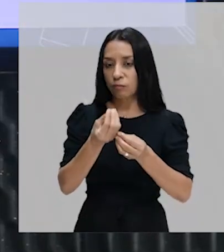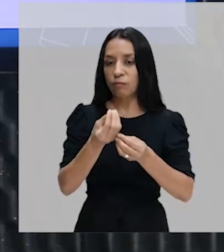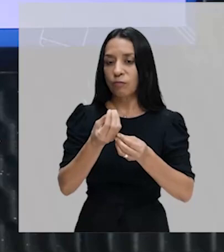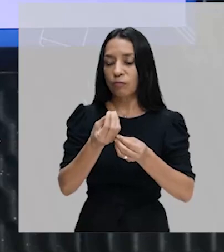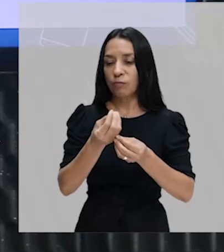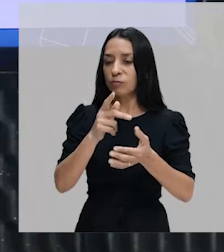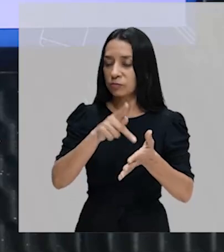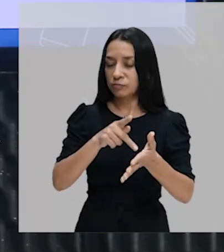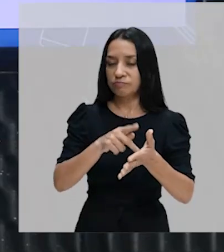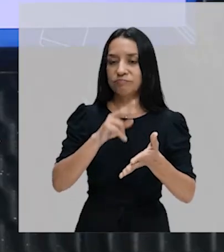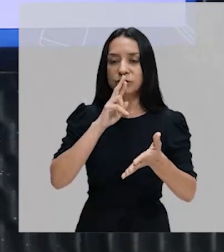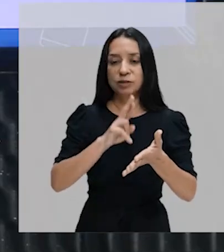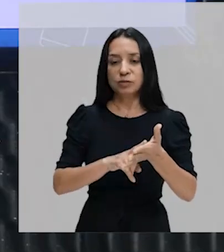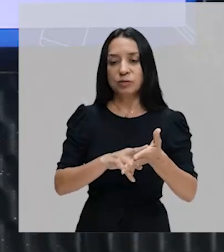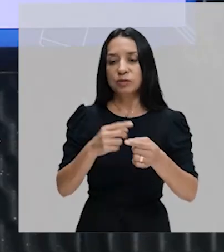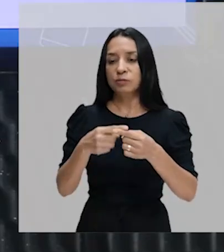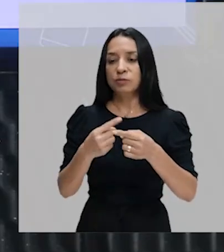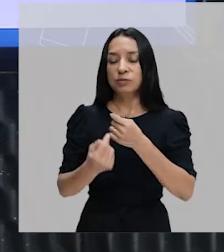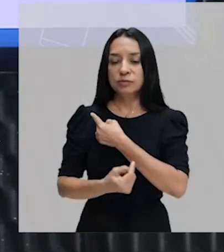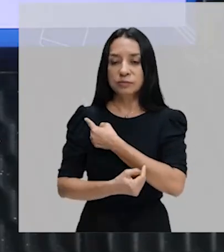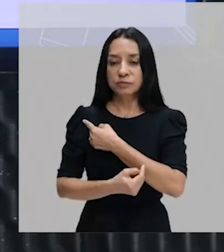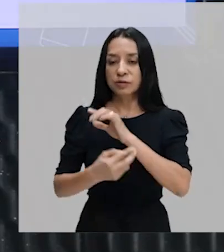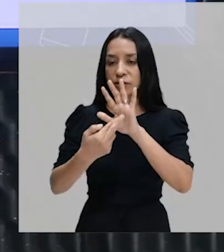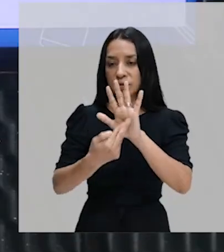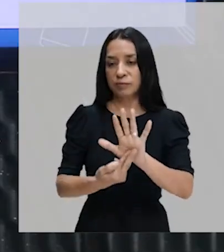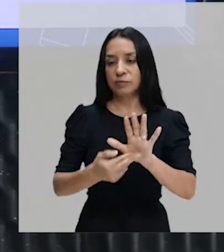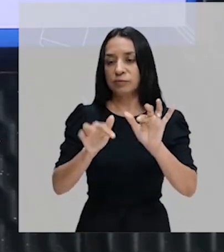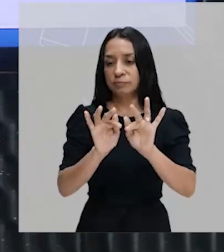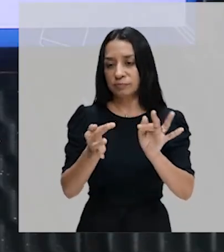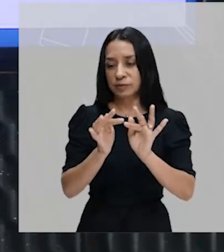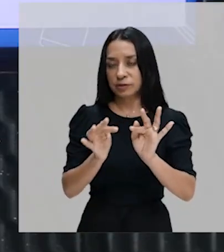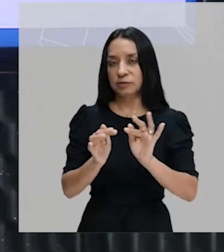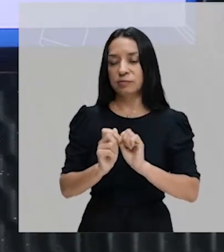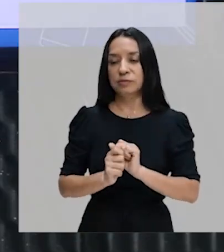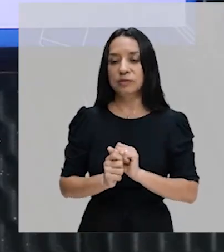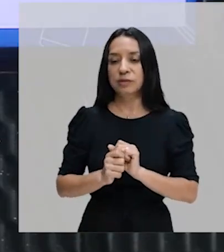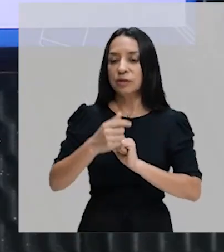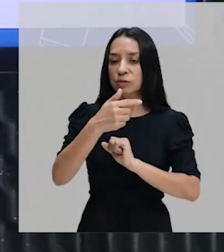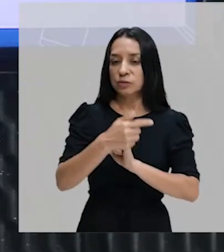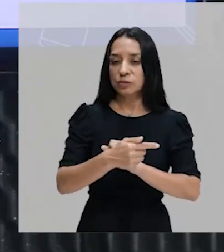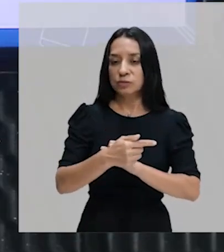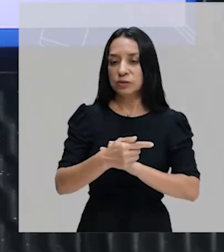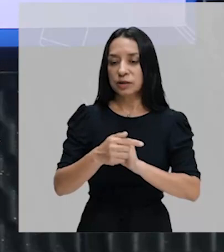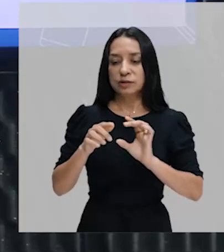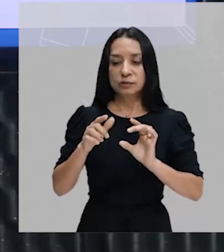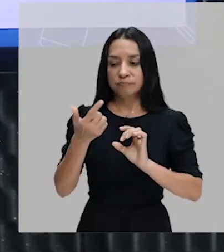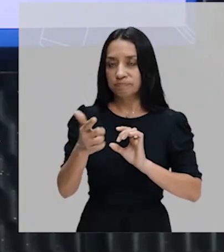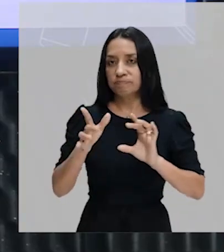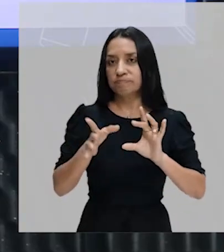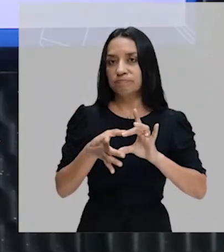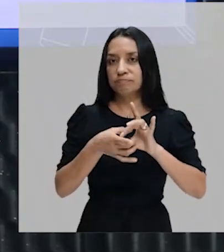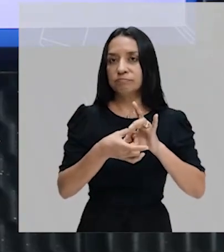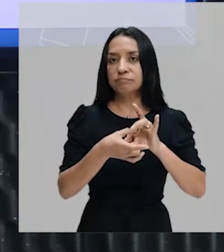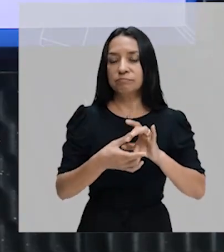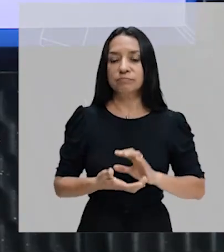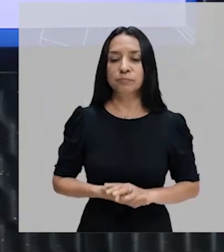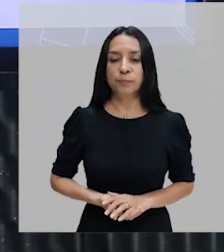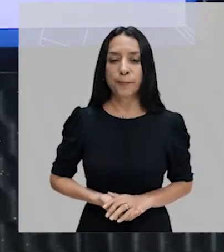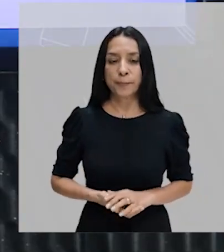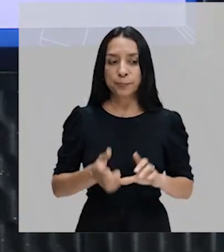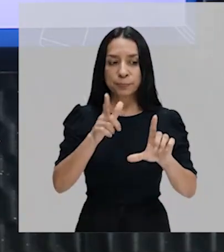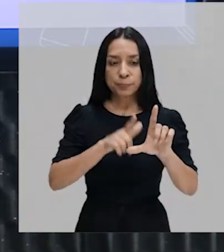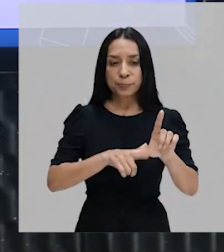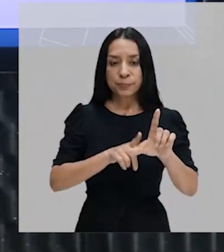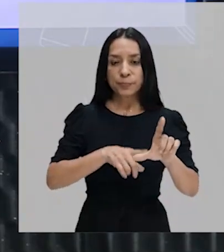por causa desses dois motivos. Representação é a mais simples possível e aquele 7 está sem correspondência, tá? Letra